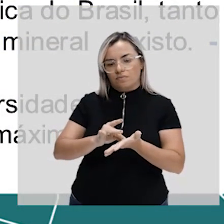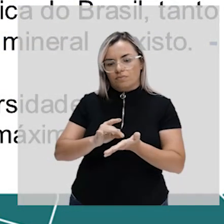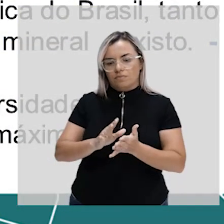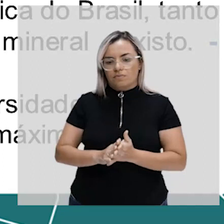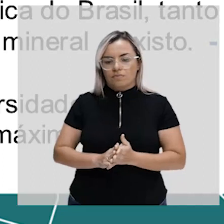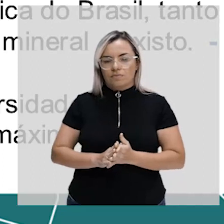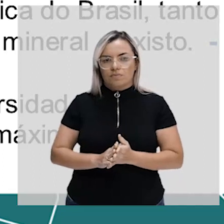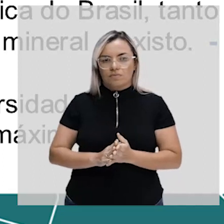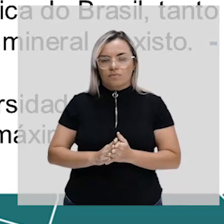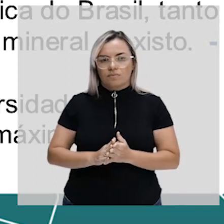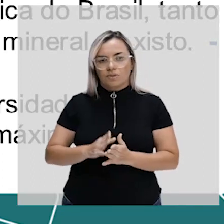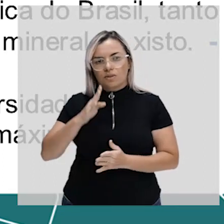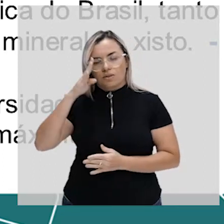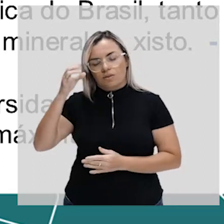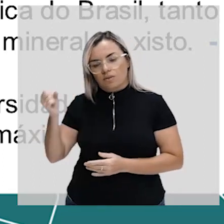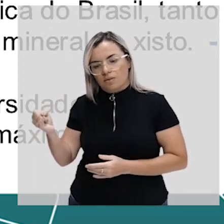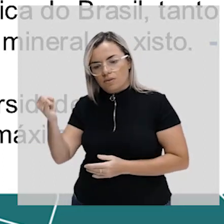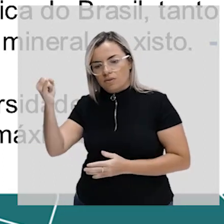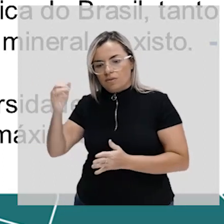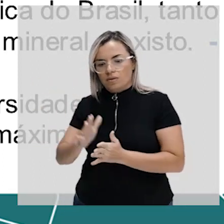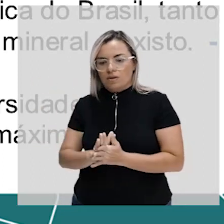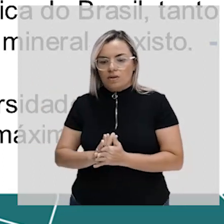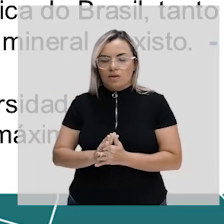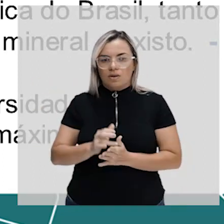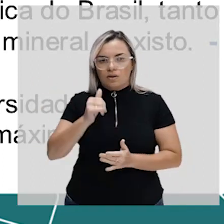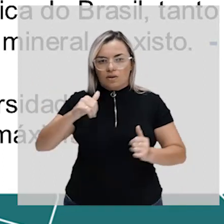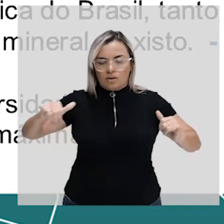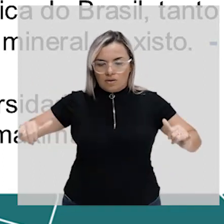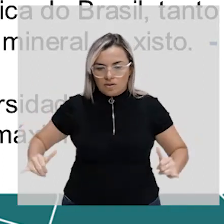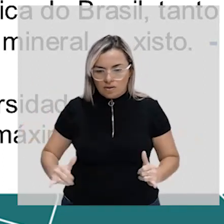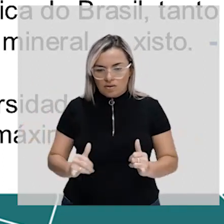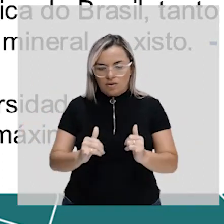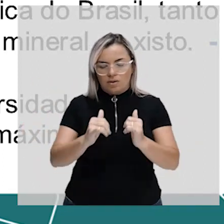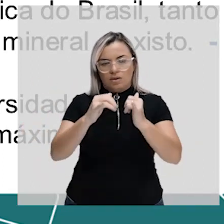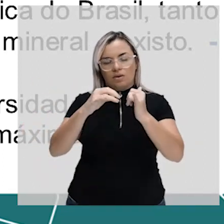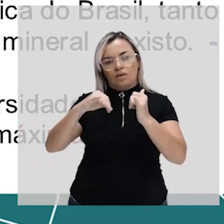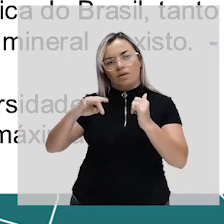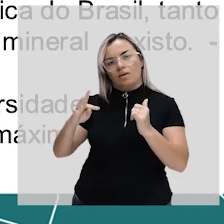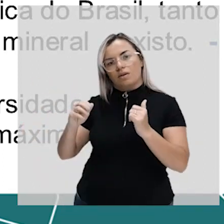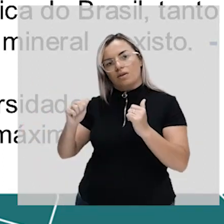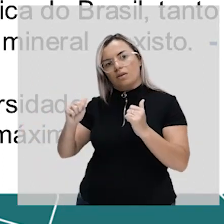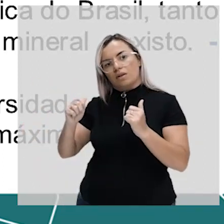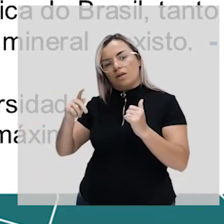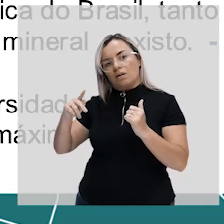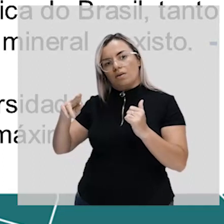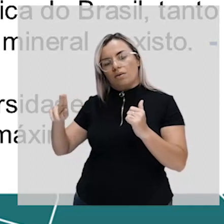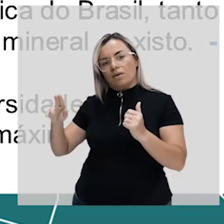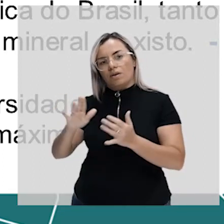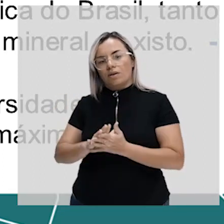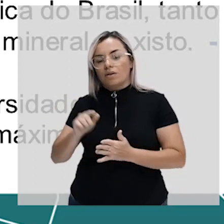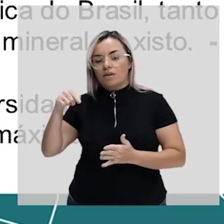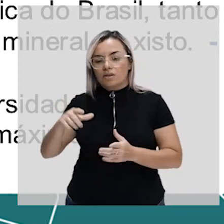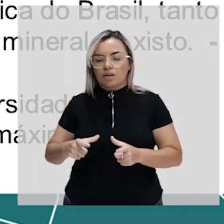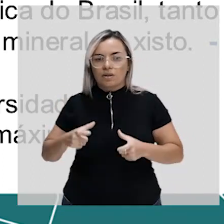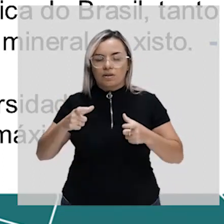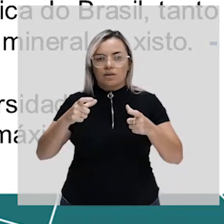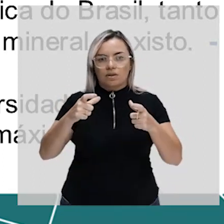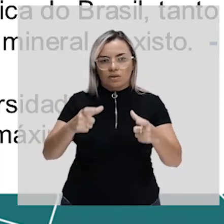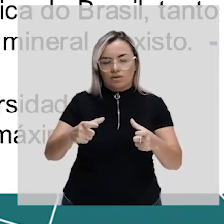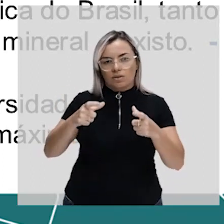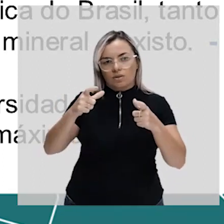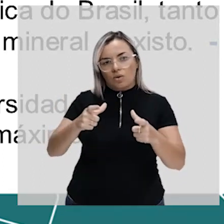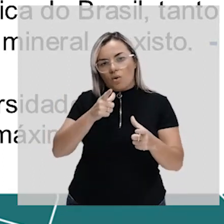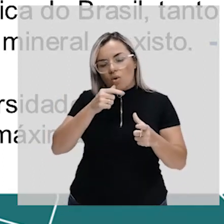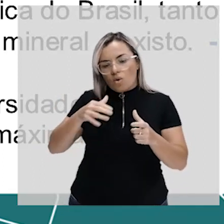Destaque na produção energética, principalmente da hidrelétrica de Itaipu, galera, tá? Que vai estar situada ali no Rio Paraná, tá certo? Na bacia